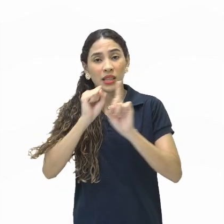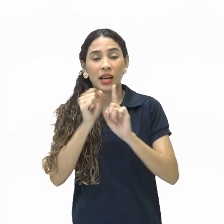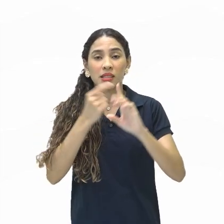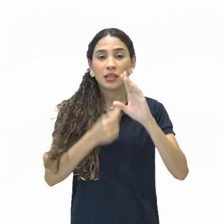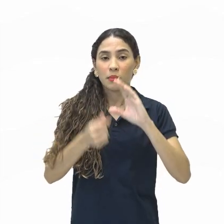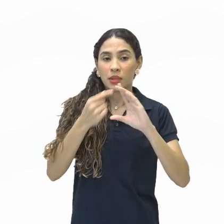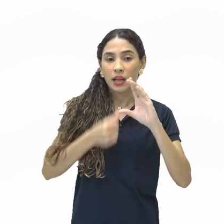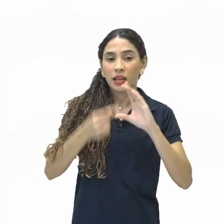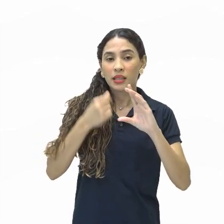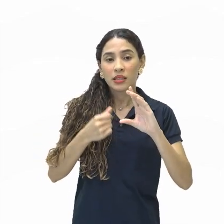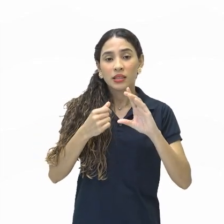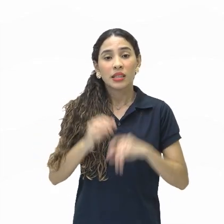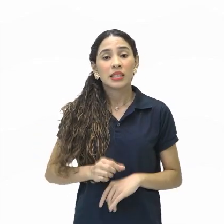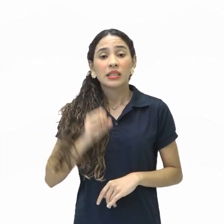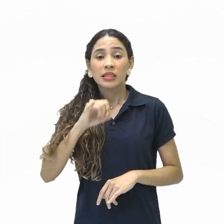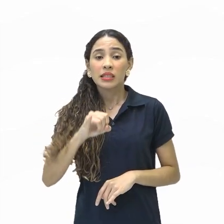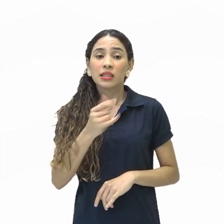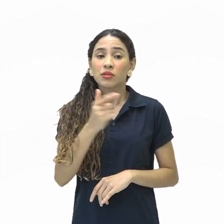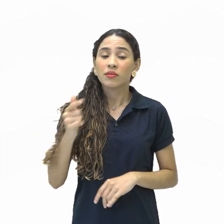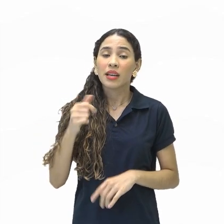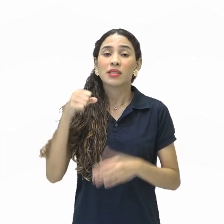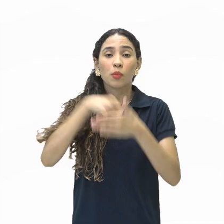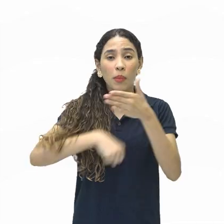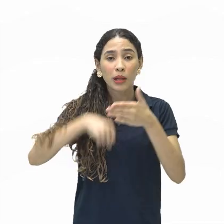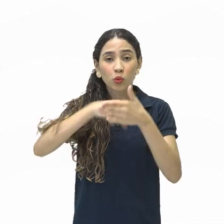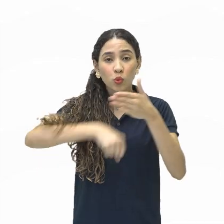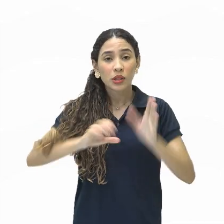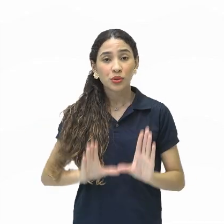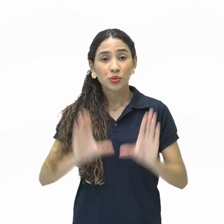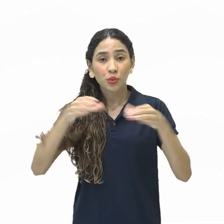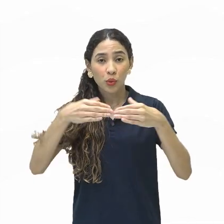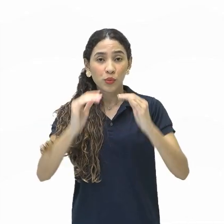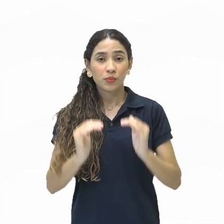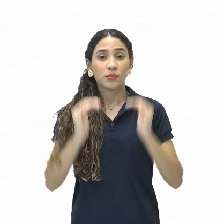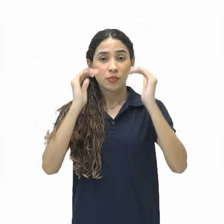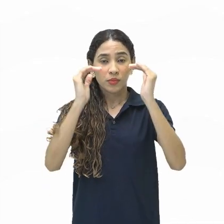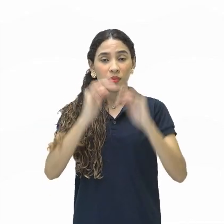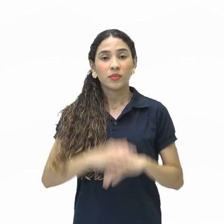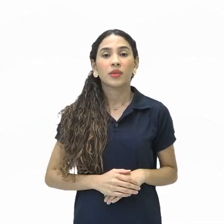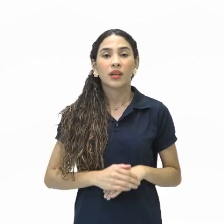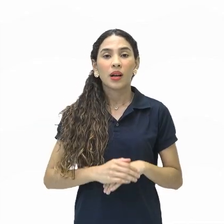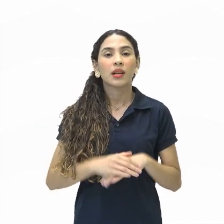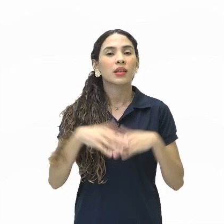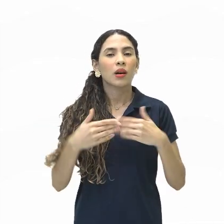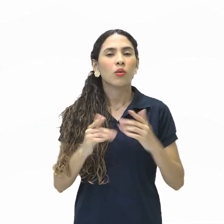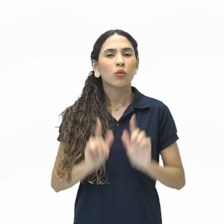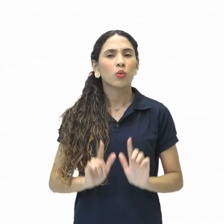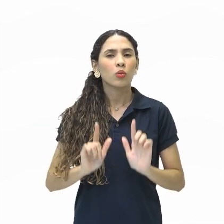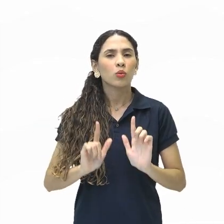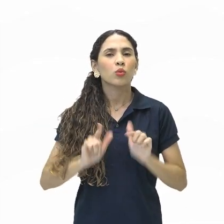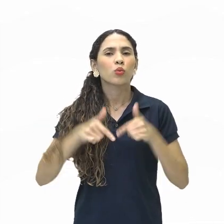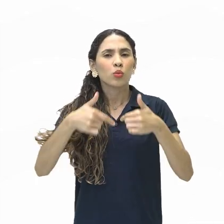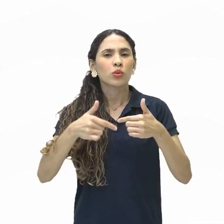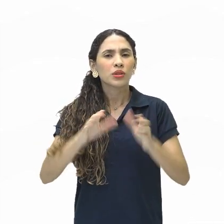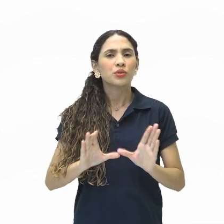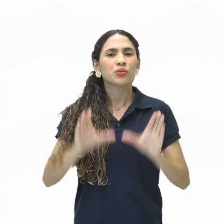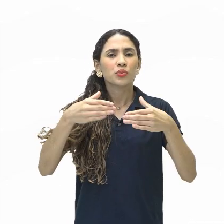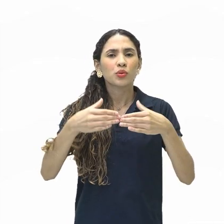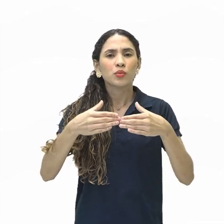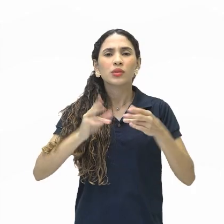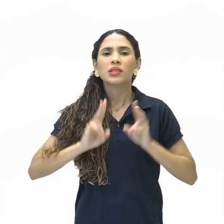capitalista sem que existisse também uma luta de classes. Quando a gente fala de luta de classes, é porque sempre